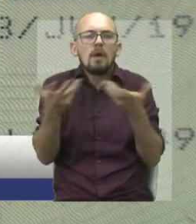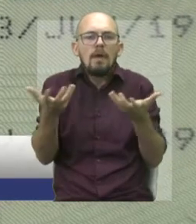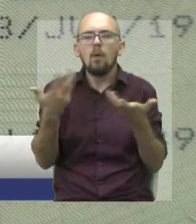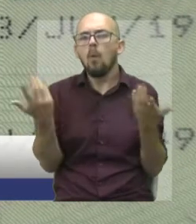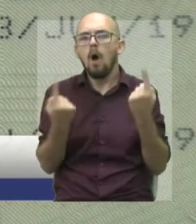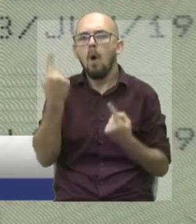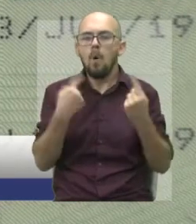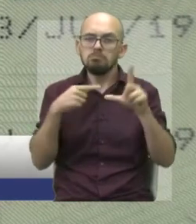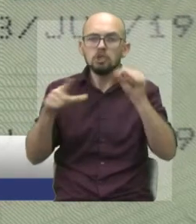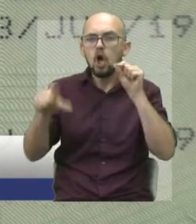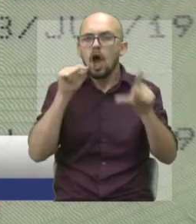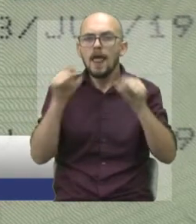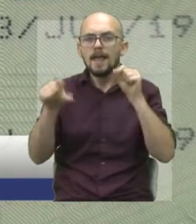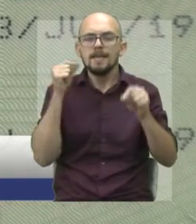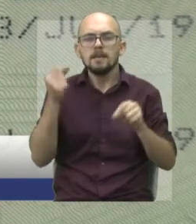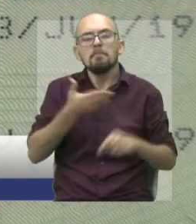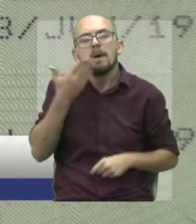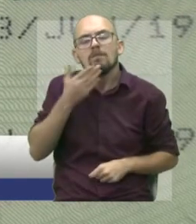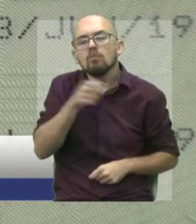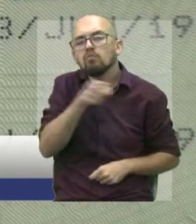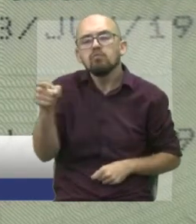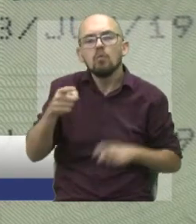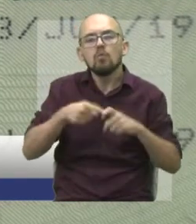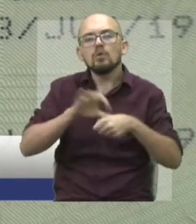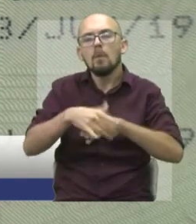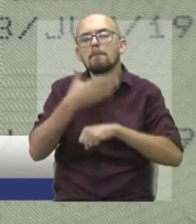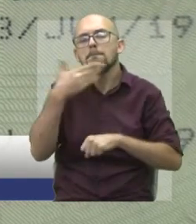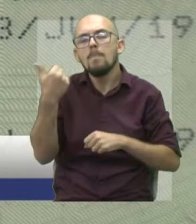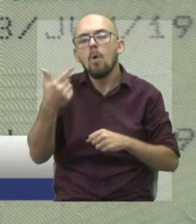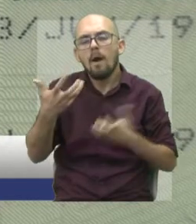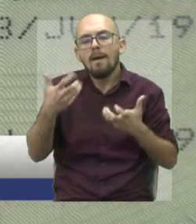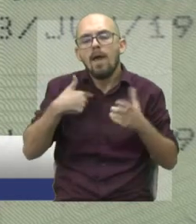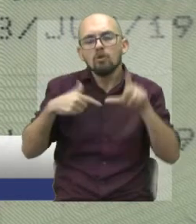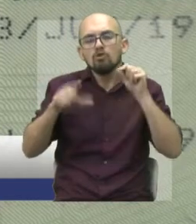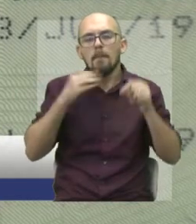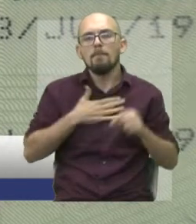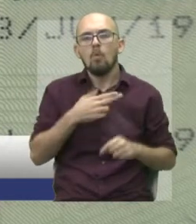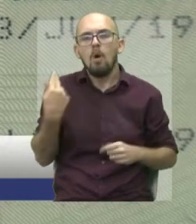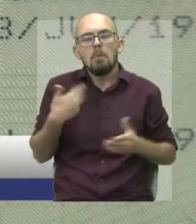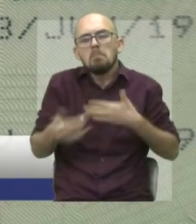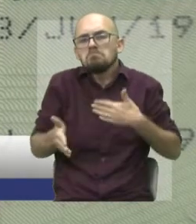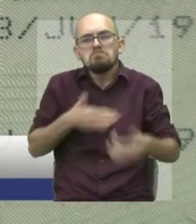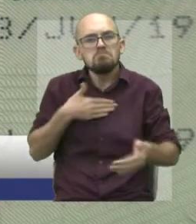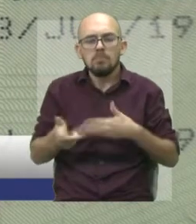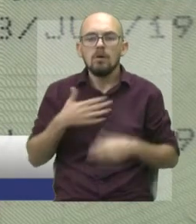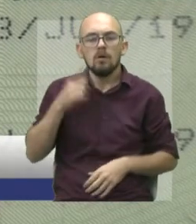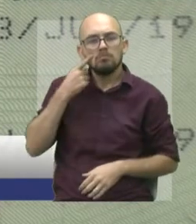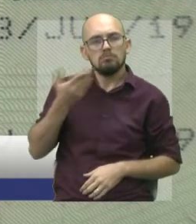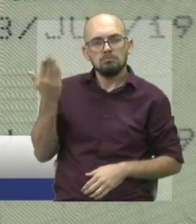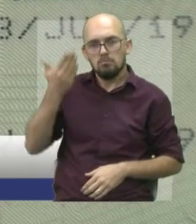Escolhe. Vê qual que é mais fácil para o senhor. Então tá aí meu sobrenome.